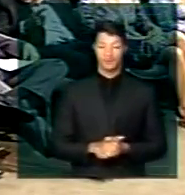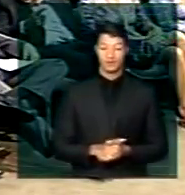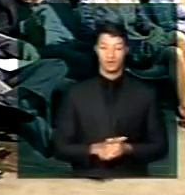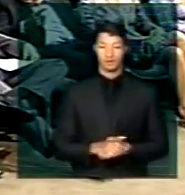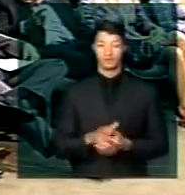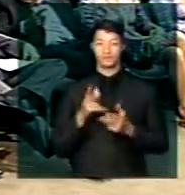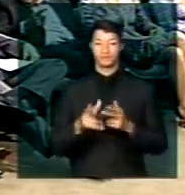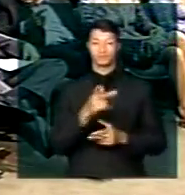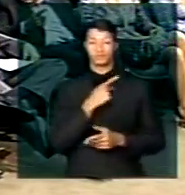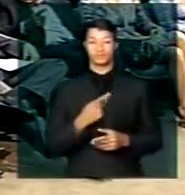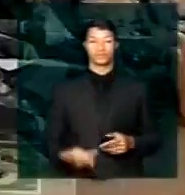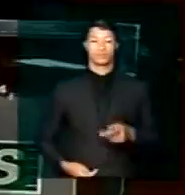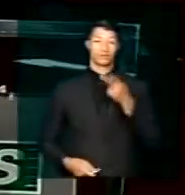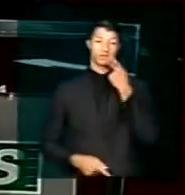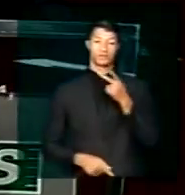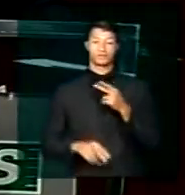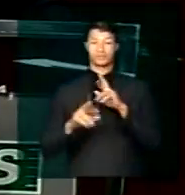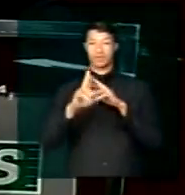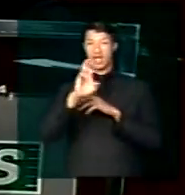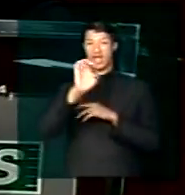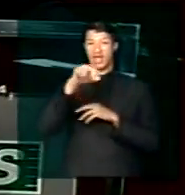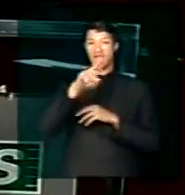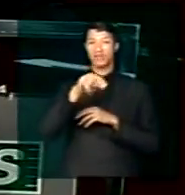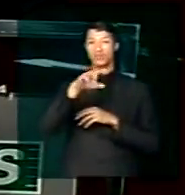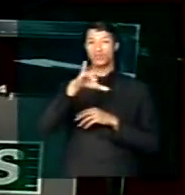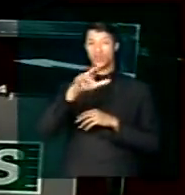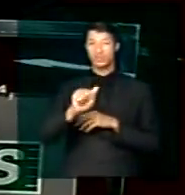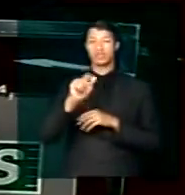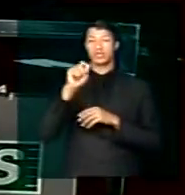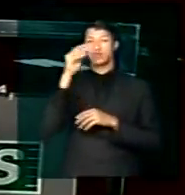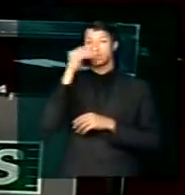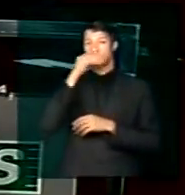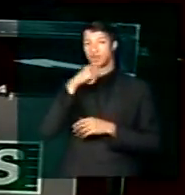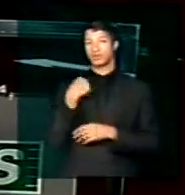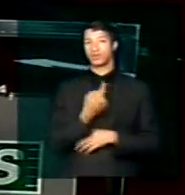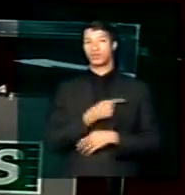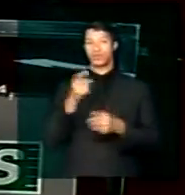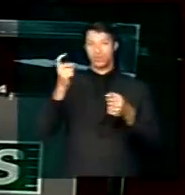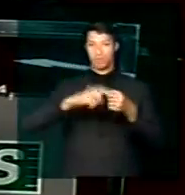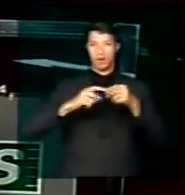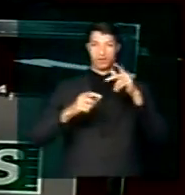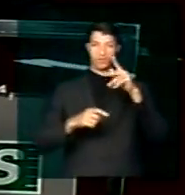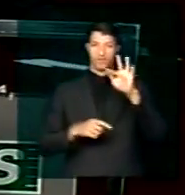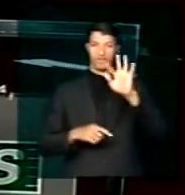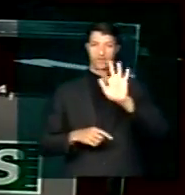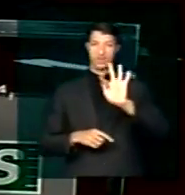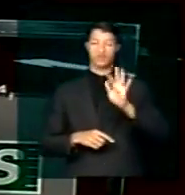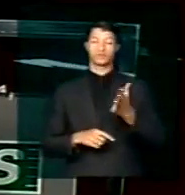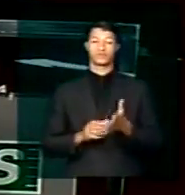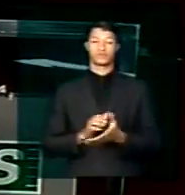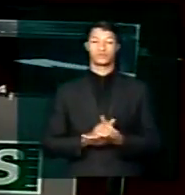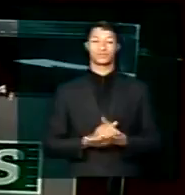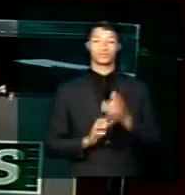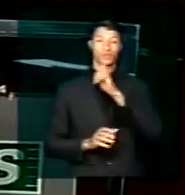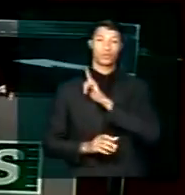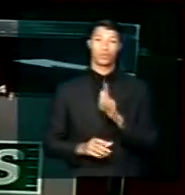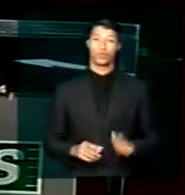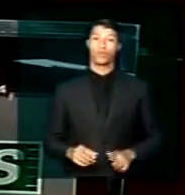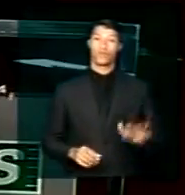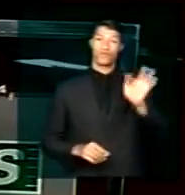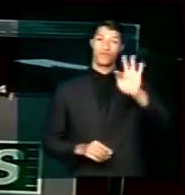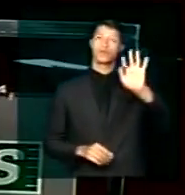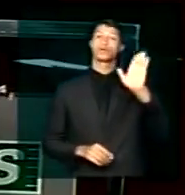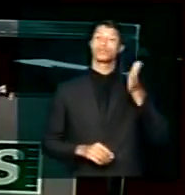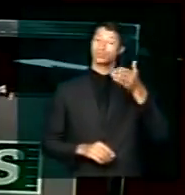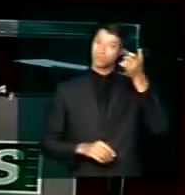Como o presidente disse, renúncias tributárias que enfraquecem o nosso pacto federativo. O governo federal